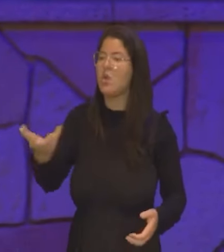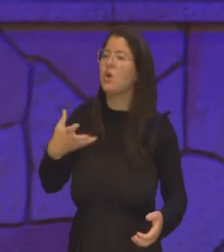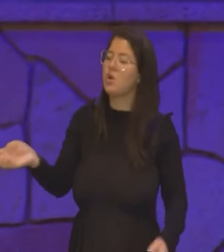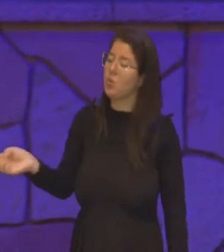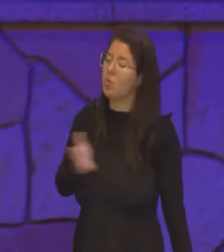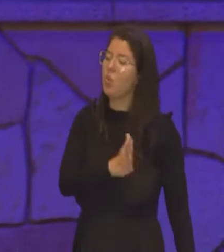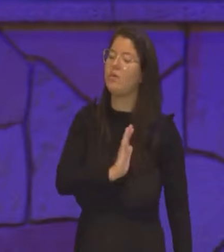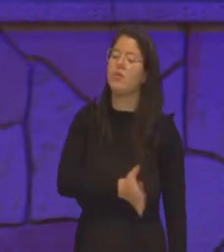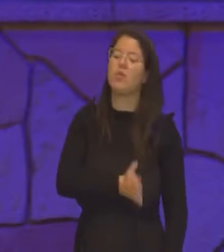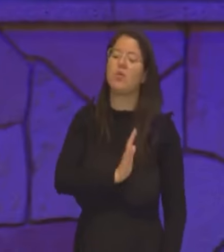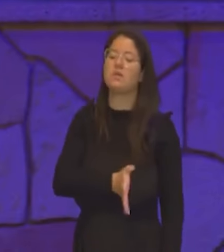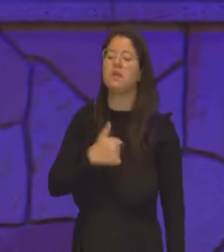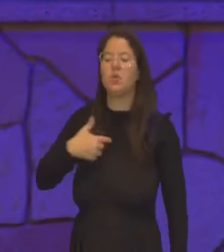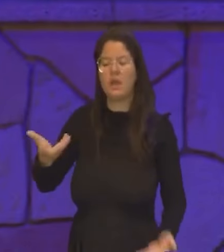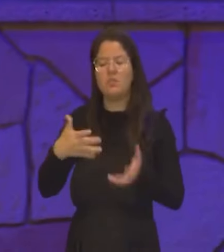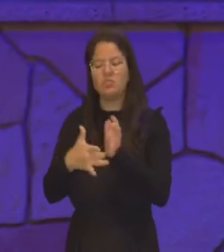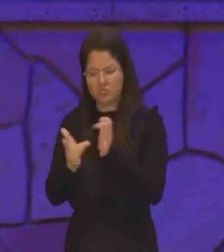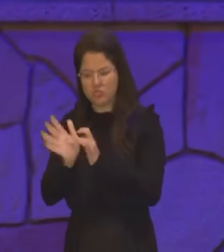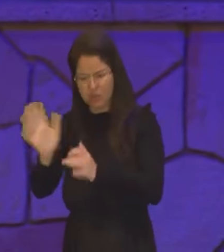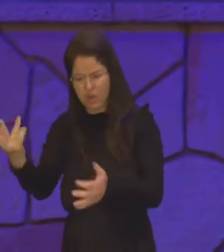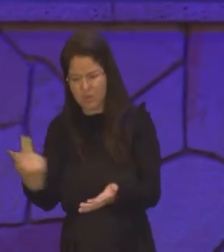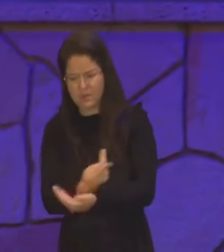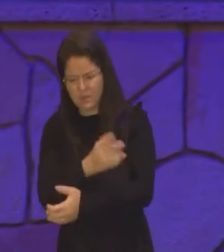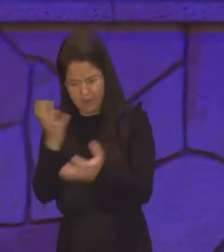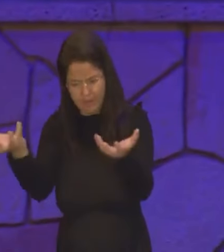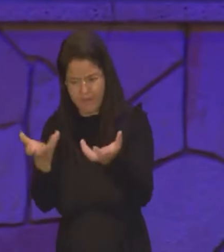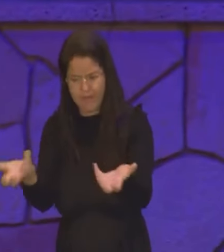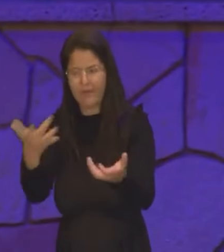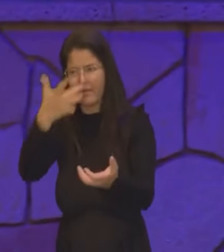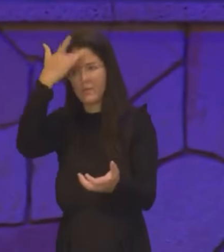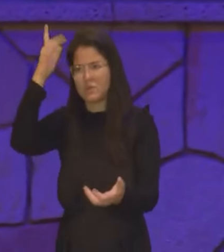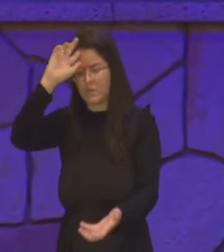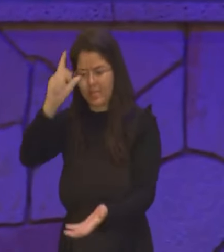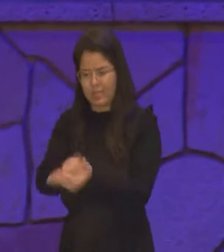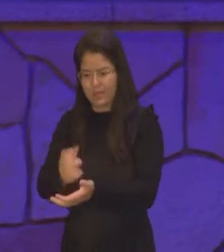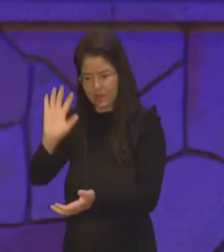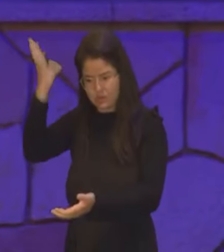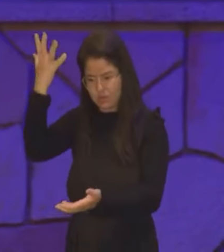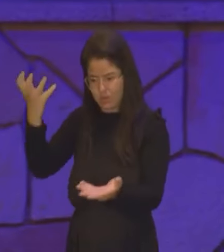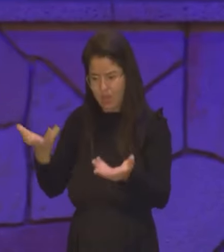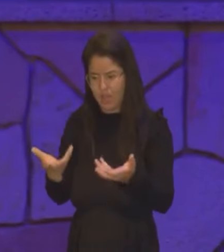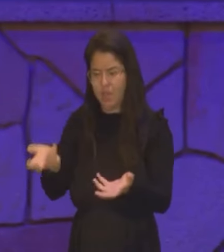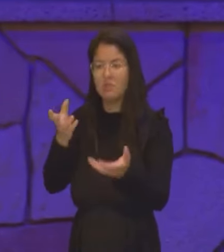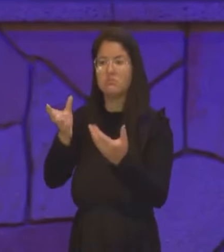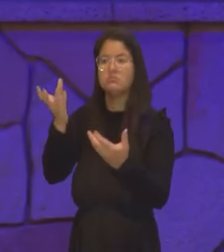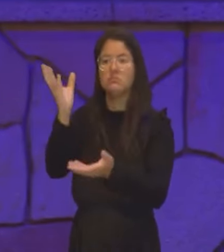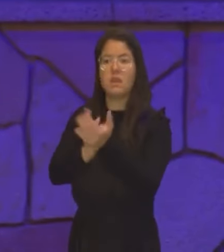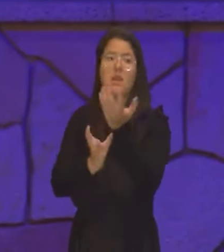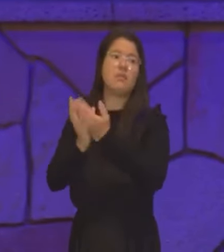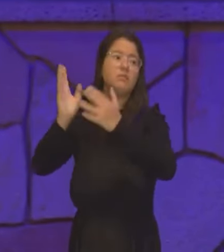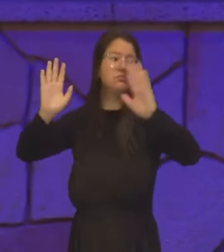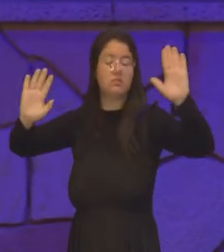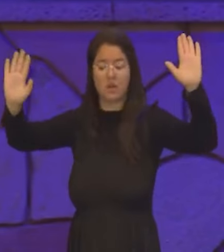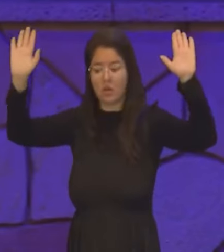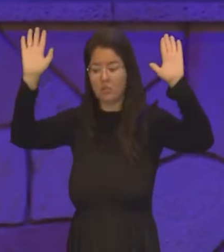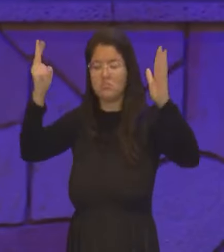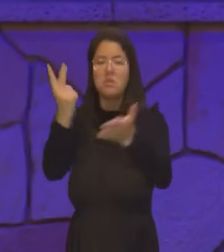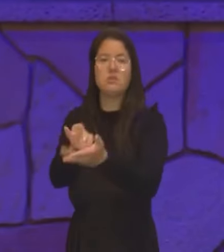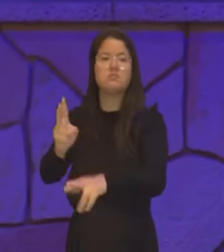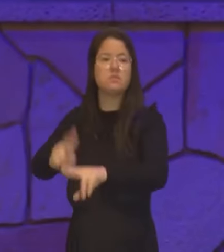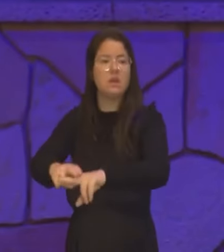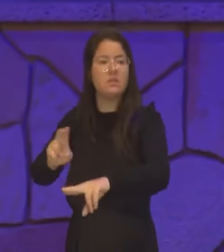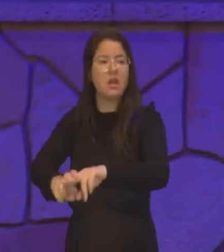coração, eu quero Jesus. Há alguém nessa noite que toma essa decisão? Levante a sua mão, sentado como você